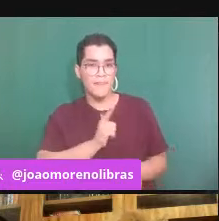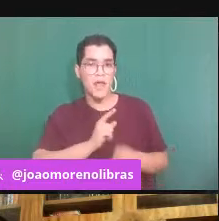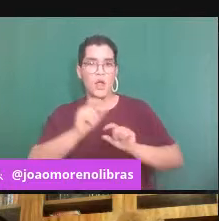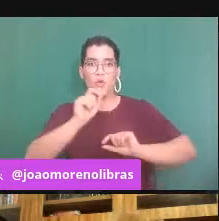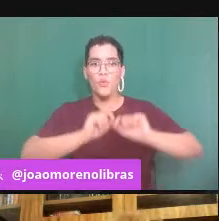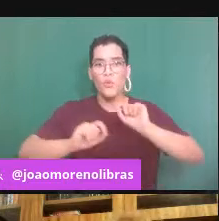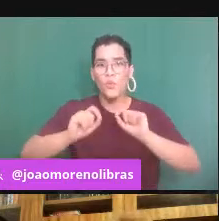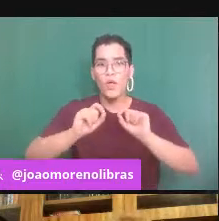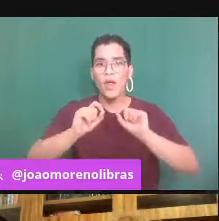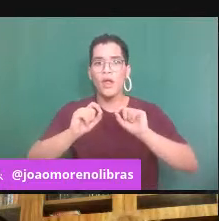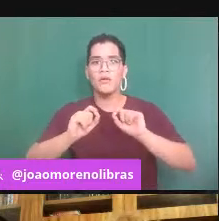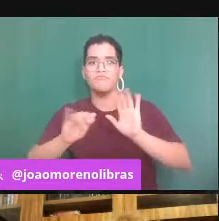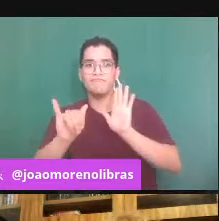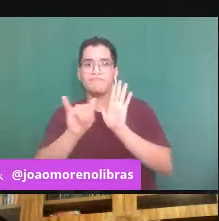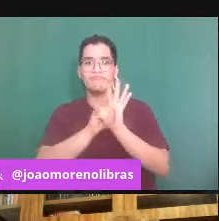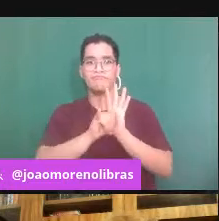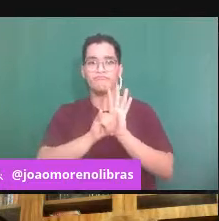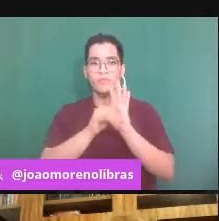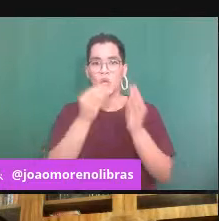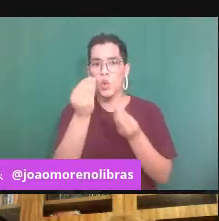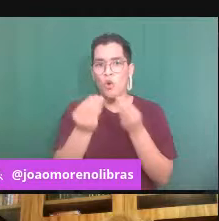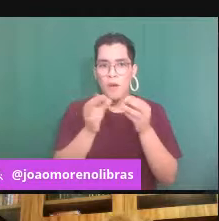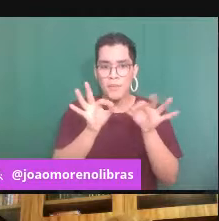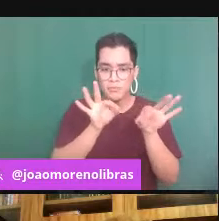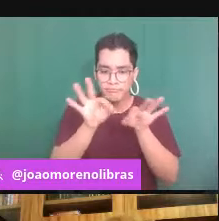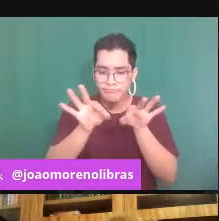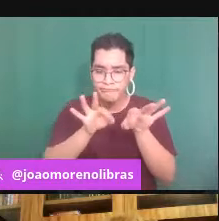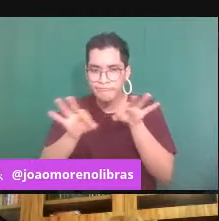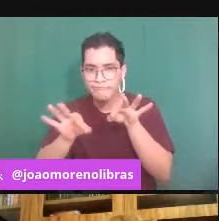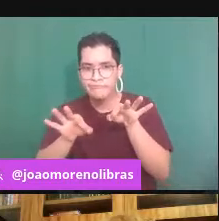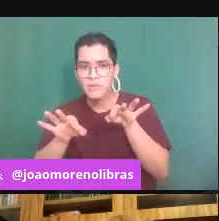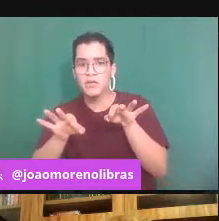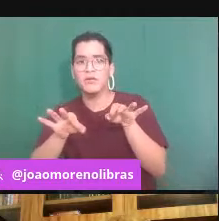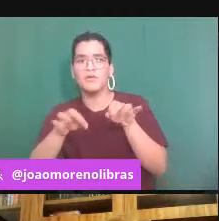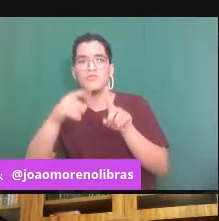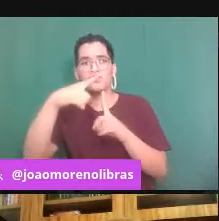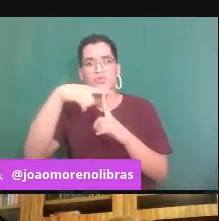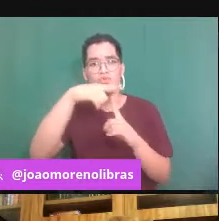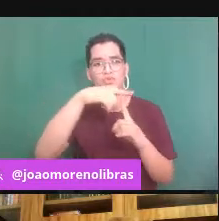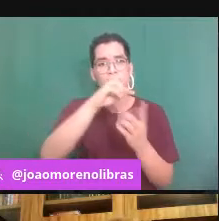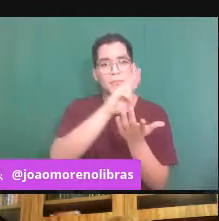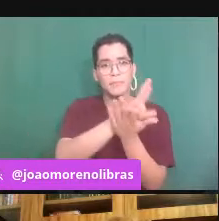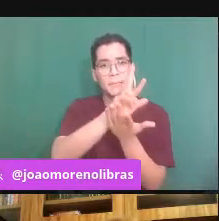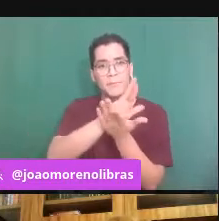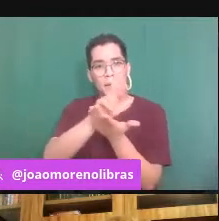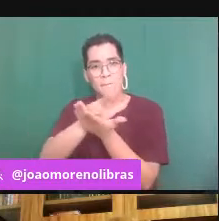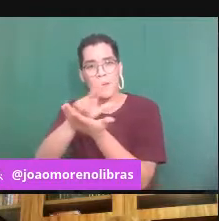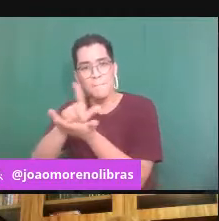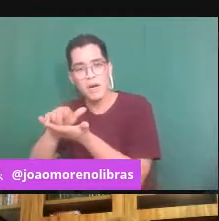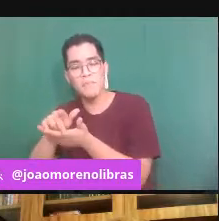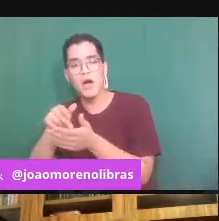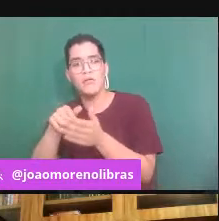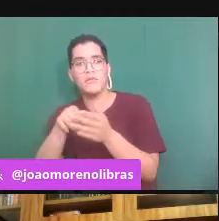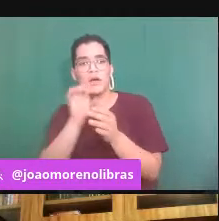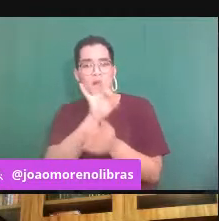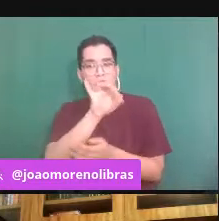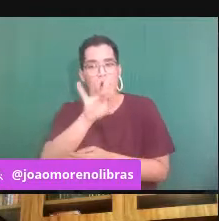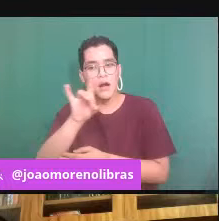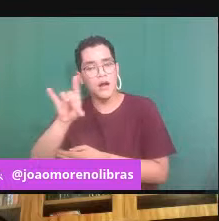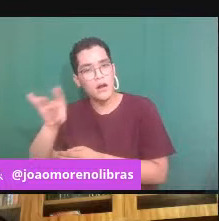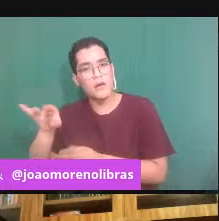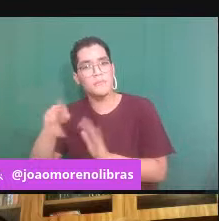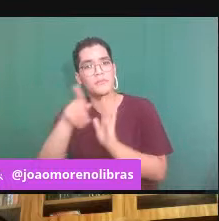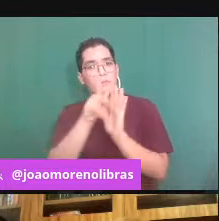identidade ela é definida pelas linhas do programa, que tem uma relação direta com o corpo docente que ele tem, né?